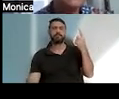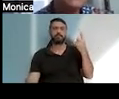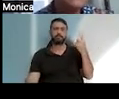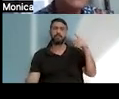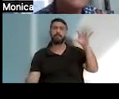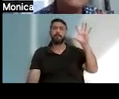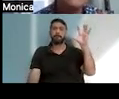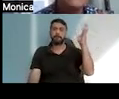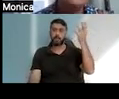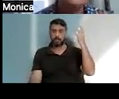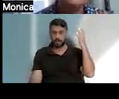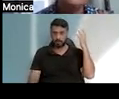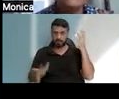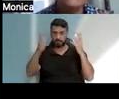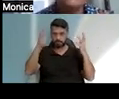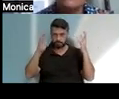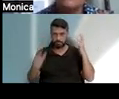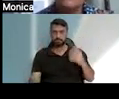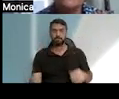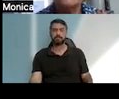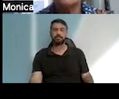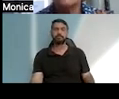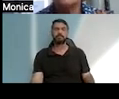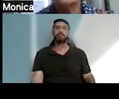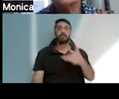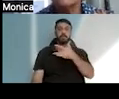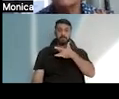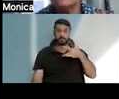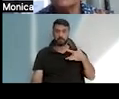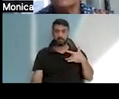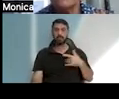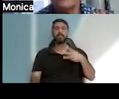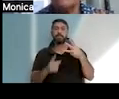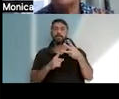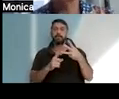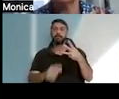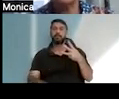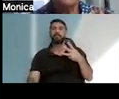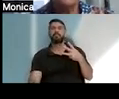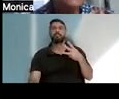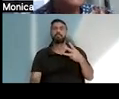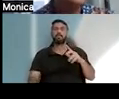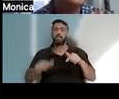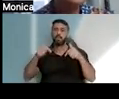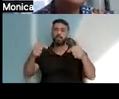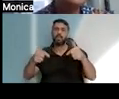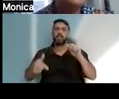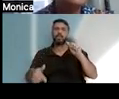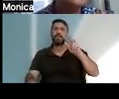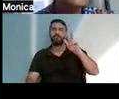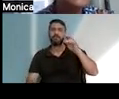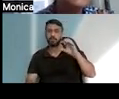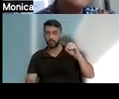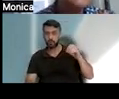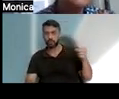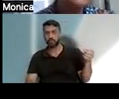ambiente, a segunda é a de saúde e a terceira chamam de avanços, de novos avanços, né? Então, em